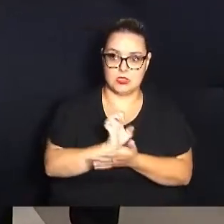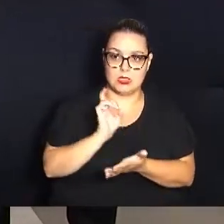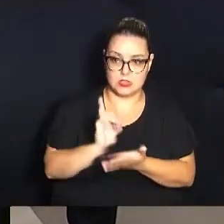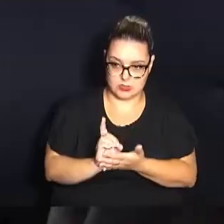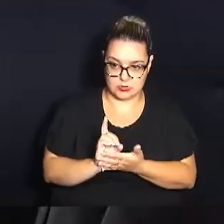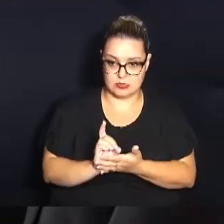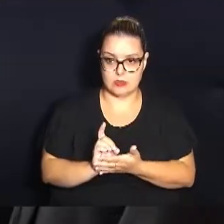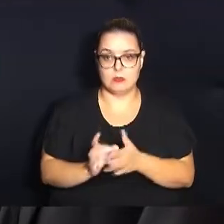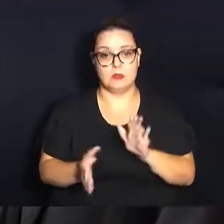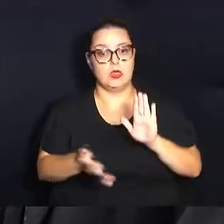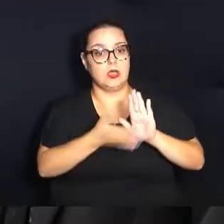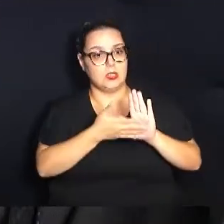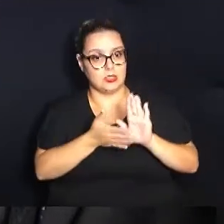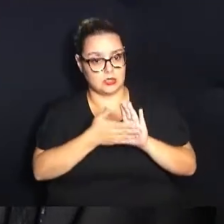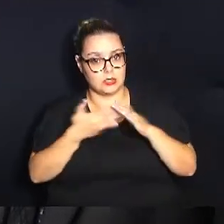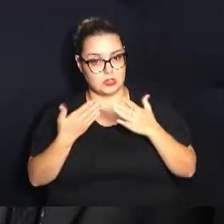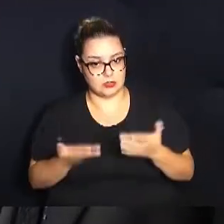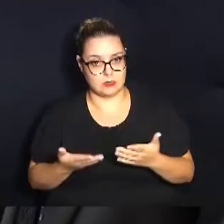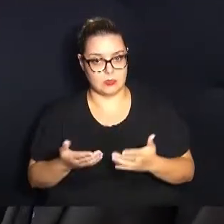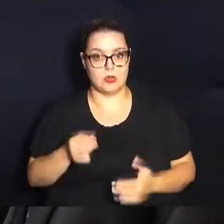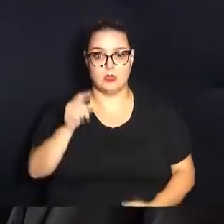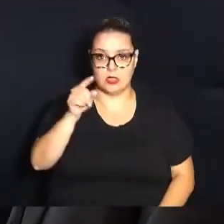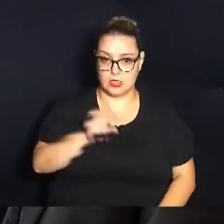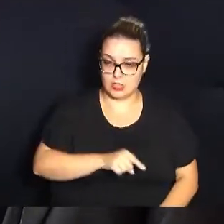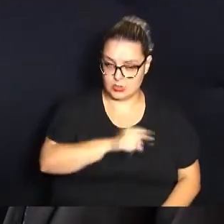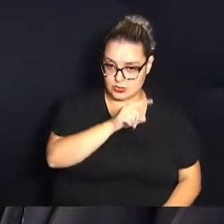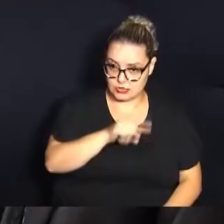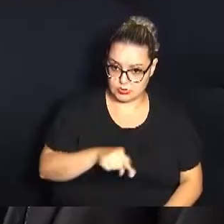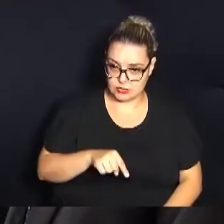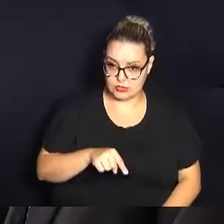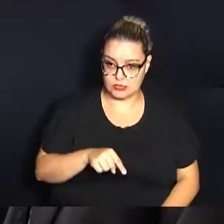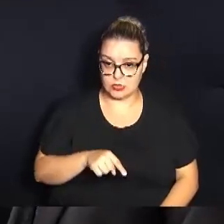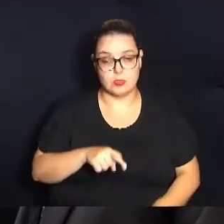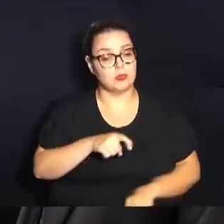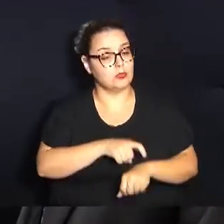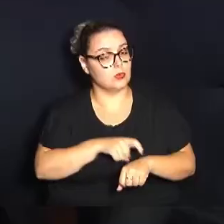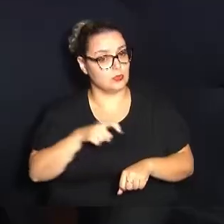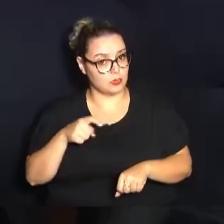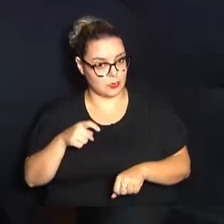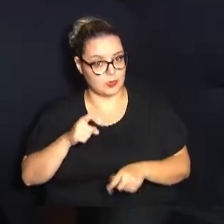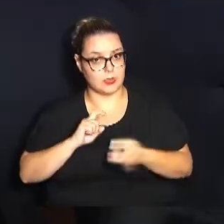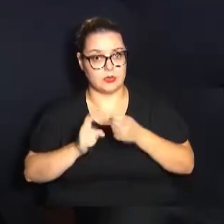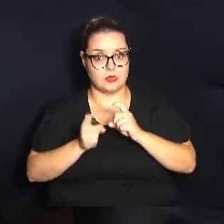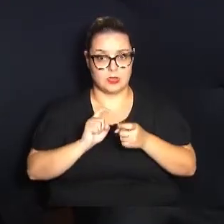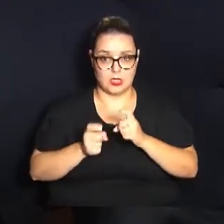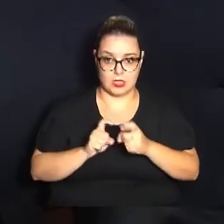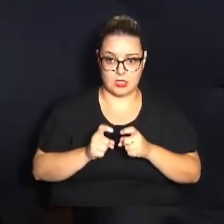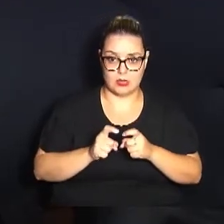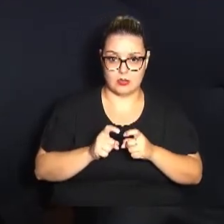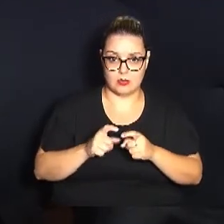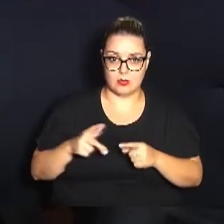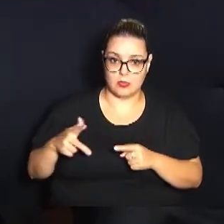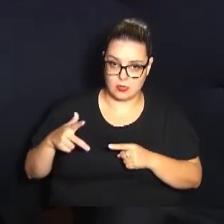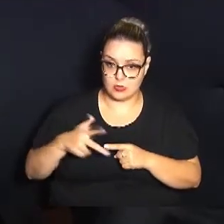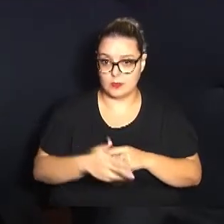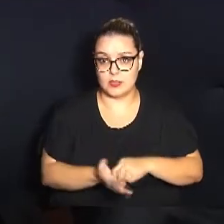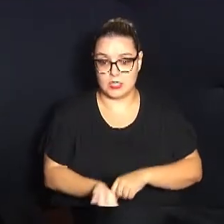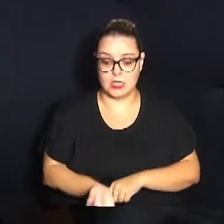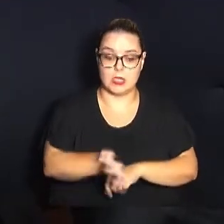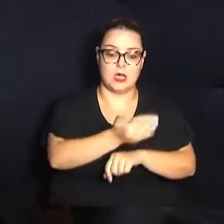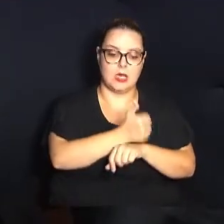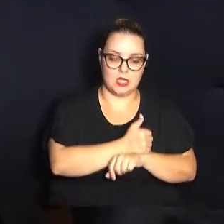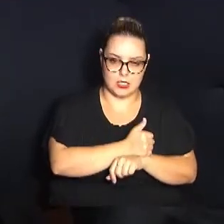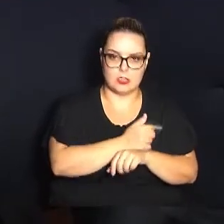Gustavo peta e Edson Ribeiro para que a proposta fosse rejeitada na ocasião a reunião